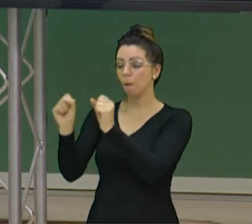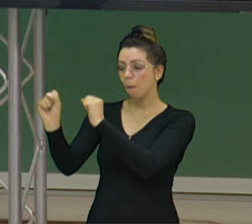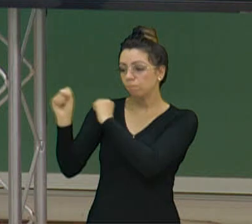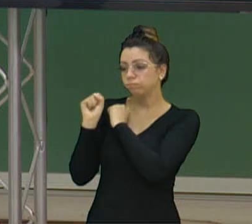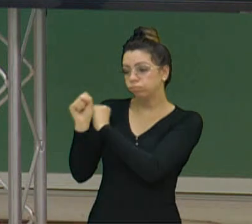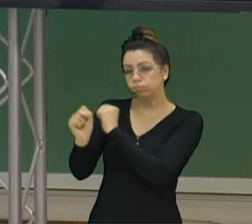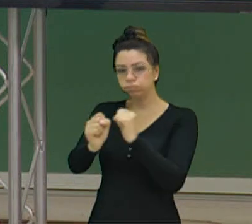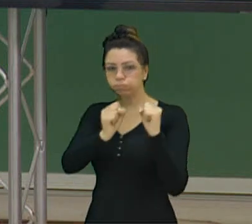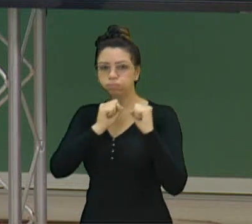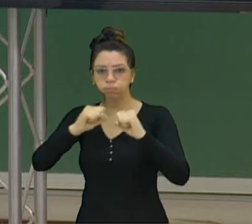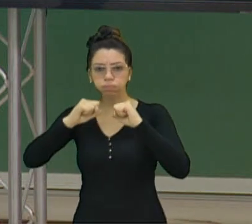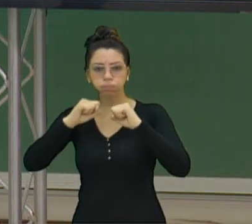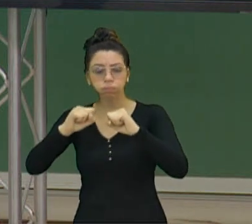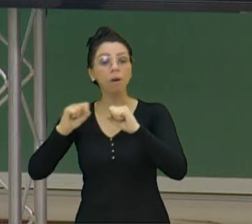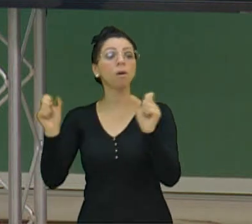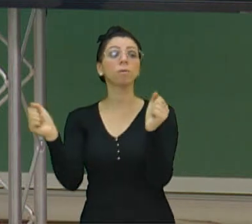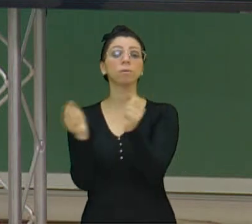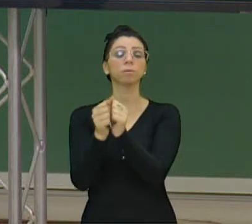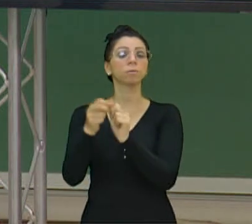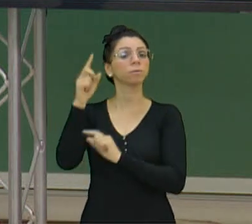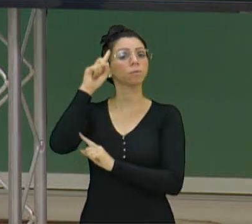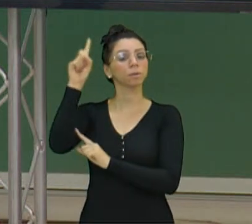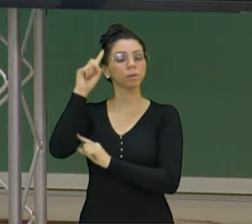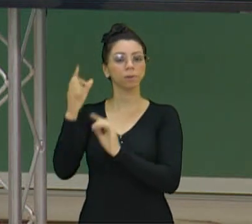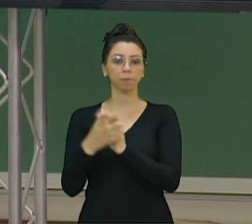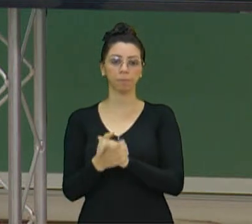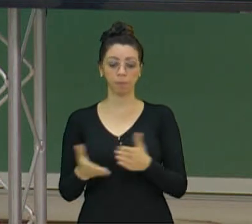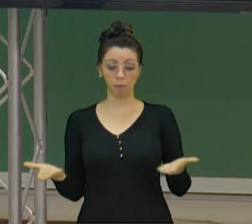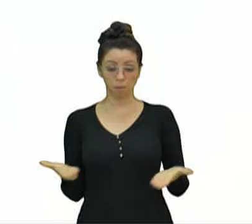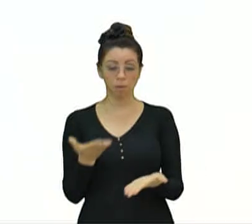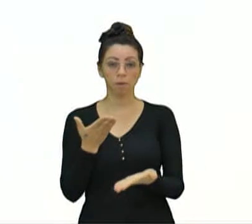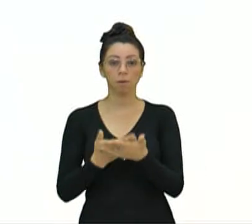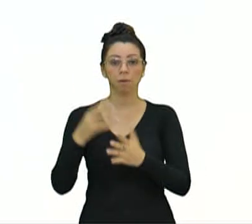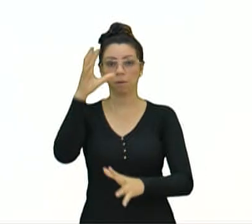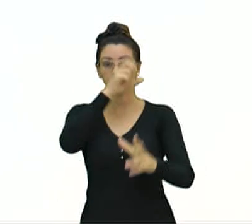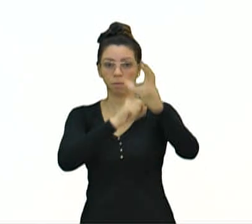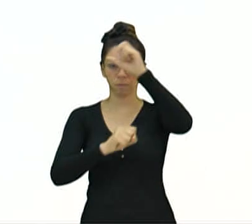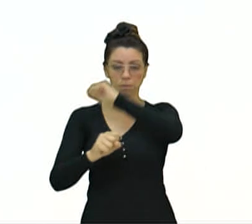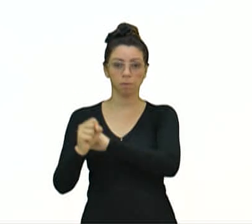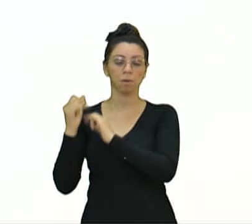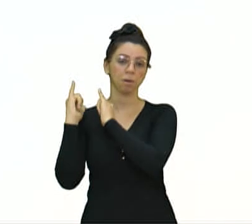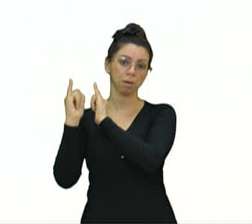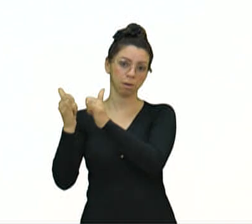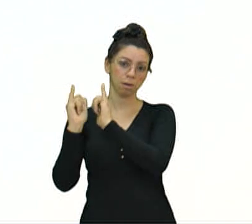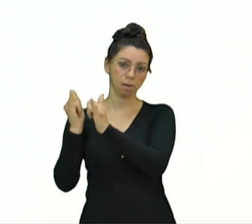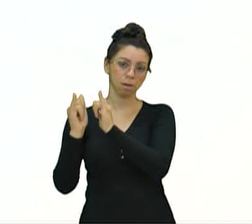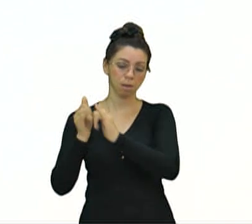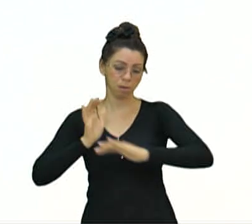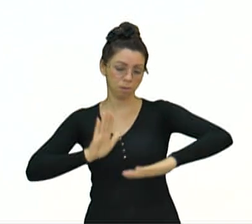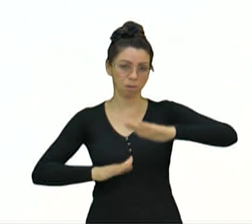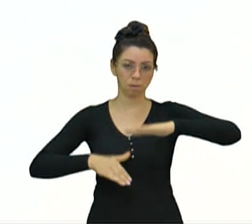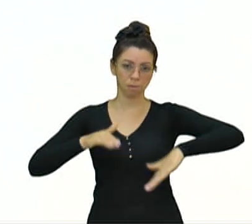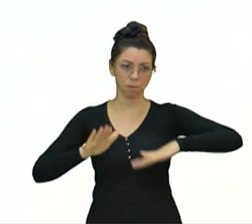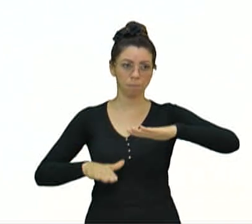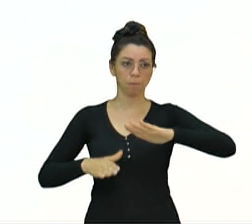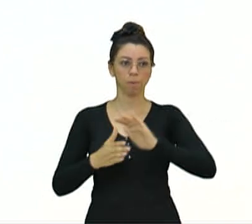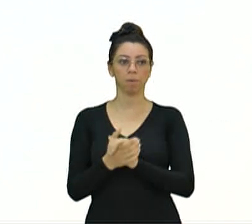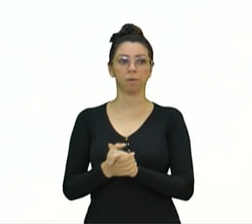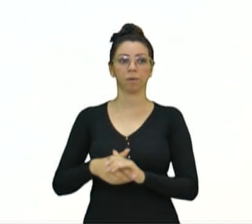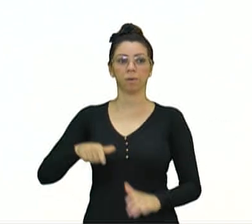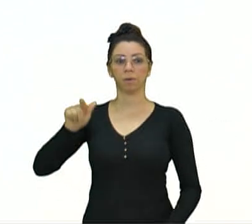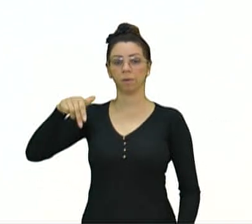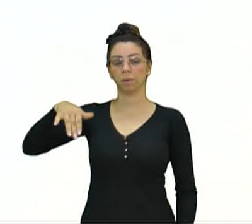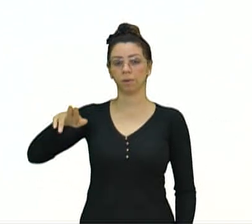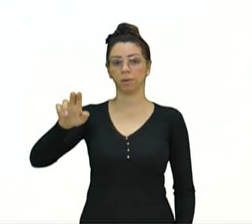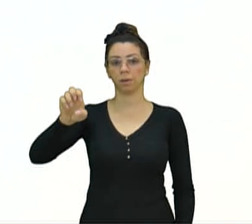nosso cotidiano. Nessa aula nós aprendemos sobre a lenda do tambor, de Guiné-Bissau. Estudamos também